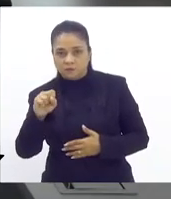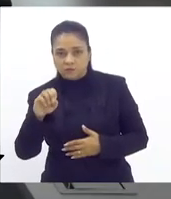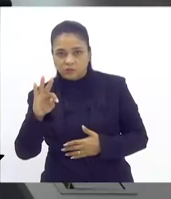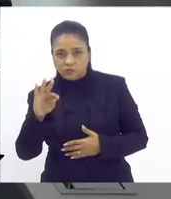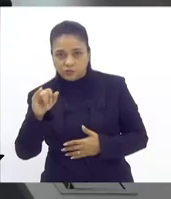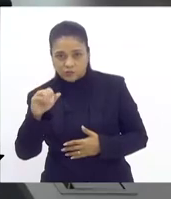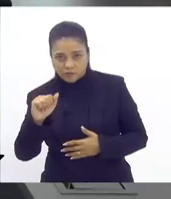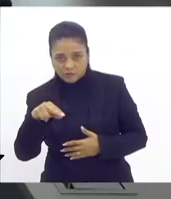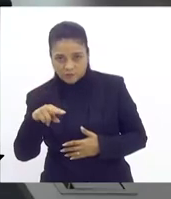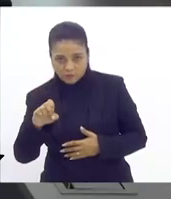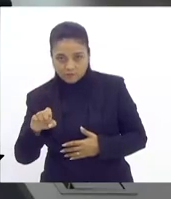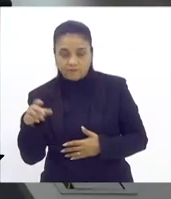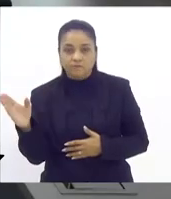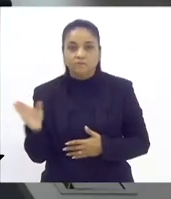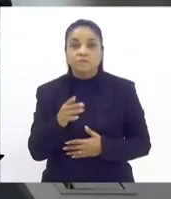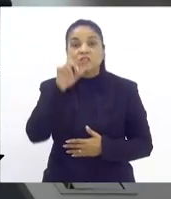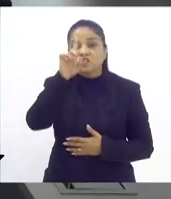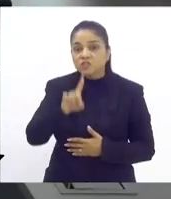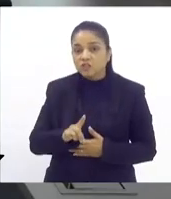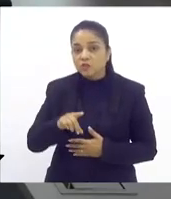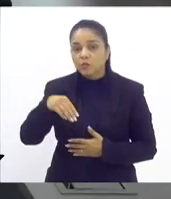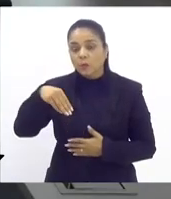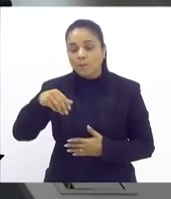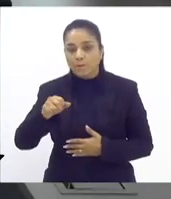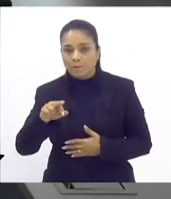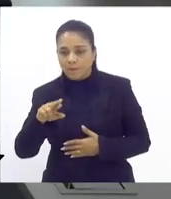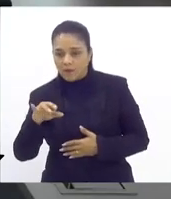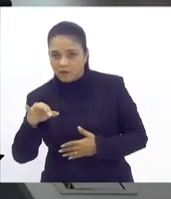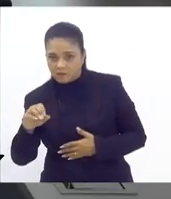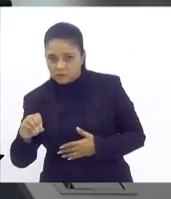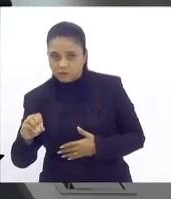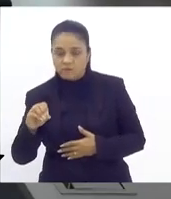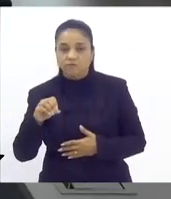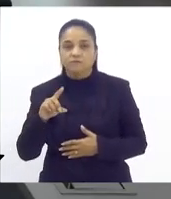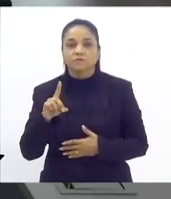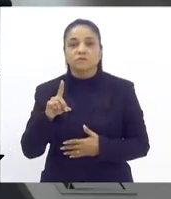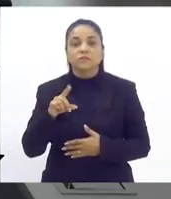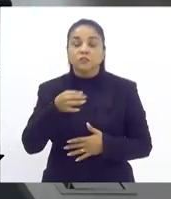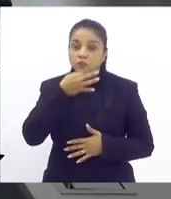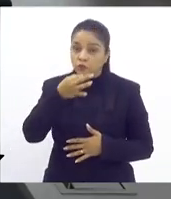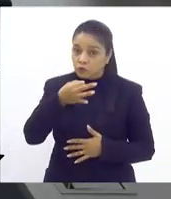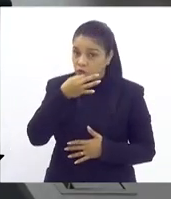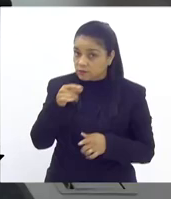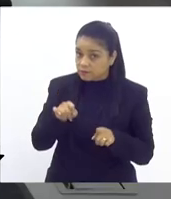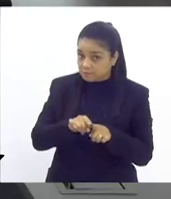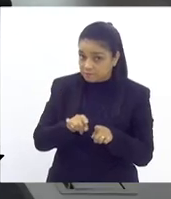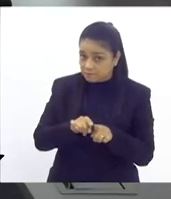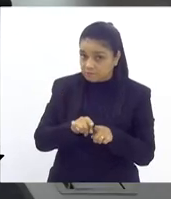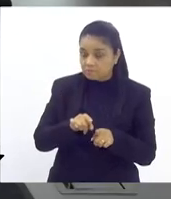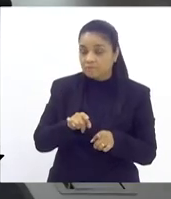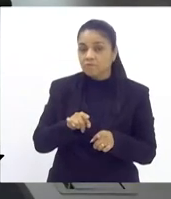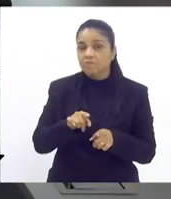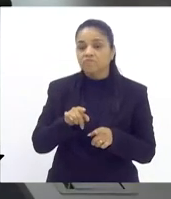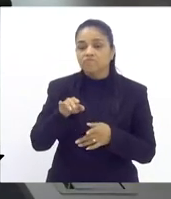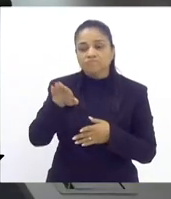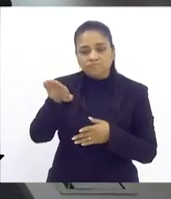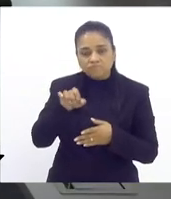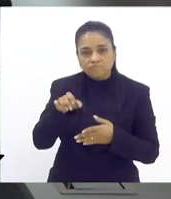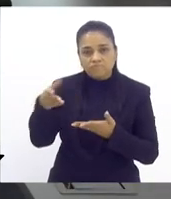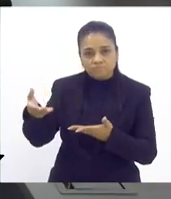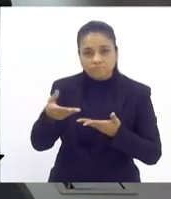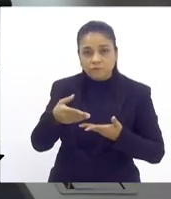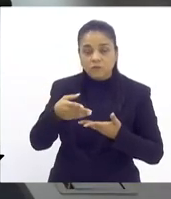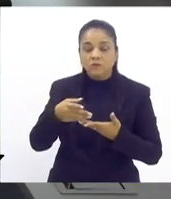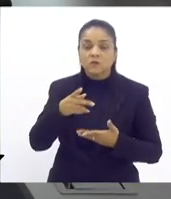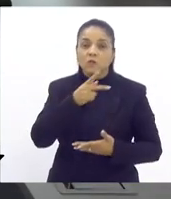de Azevedo o diretor Márcio Gomes Vargas e sugeriria também que fosse determinada convocação do Presidente